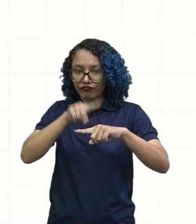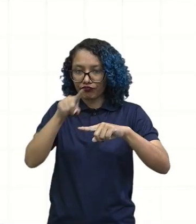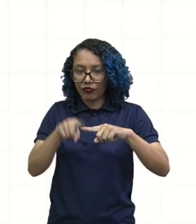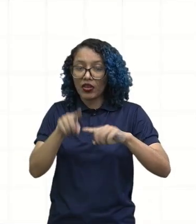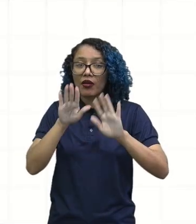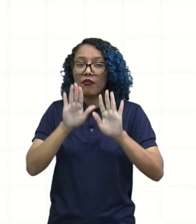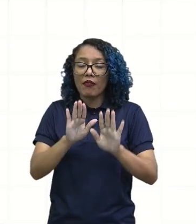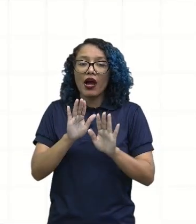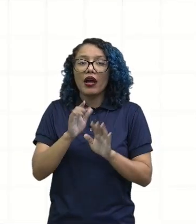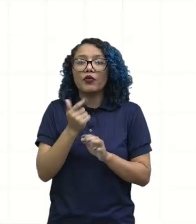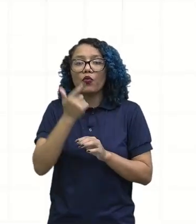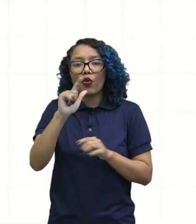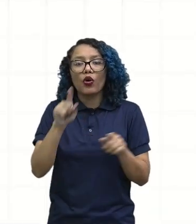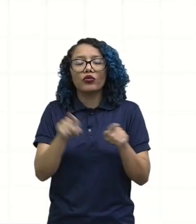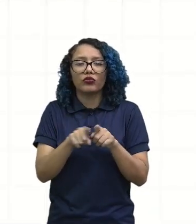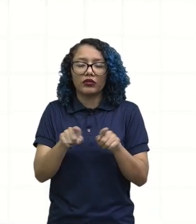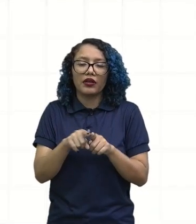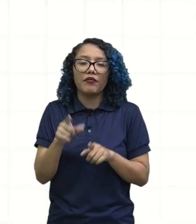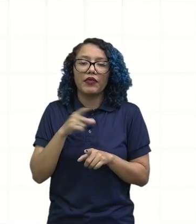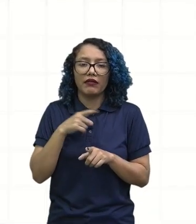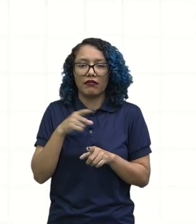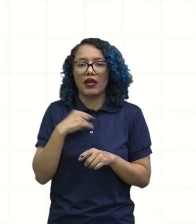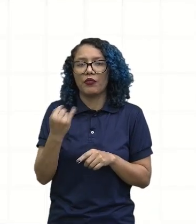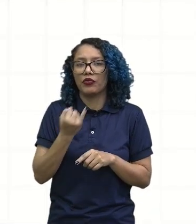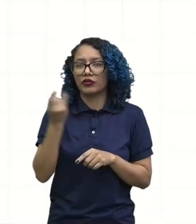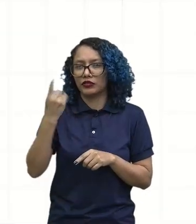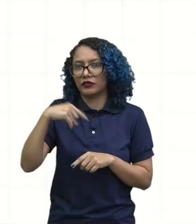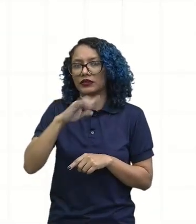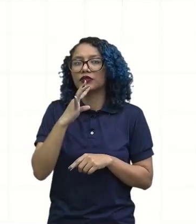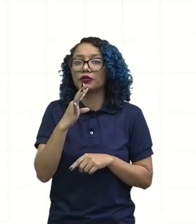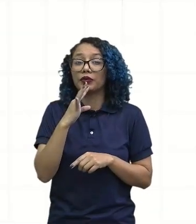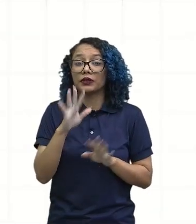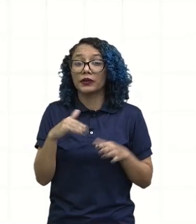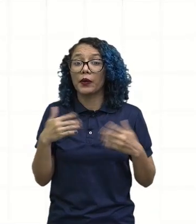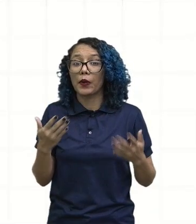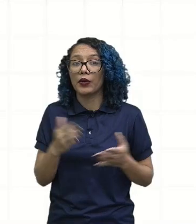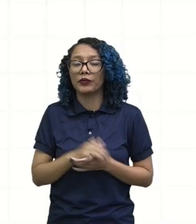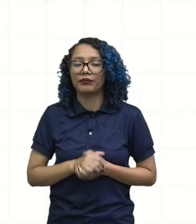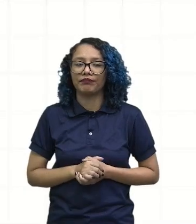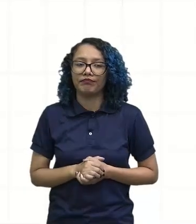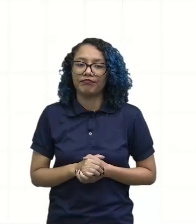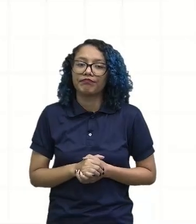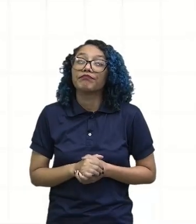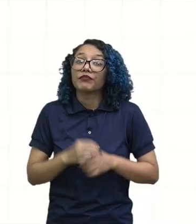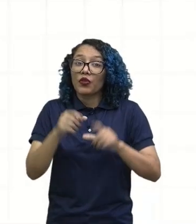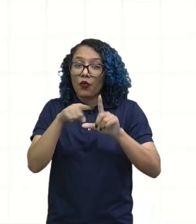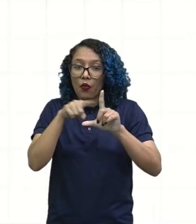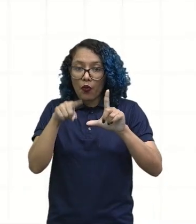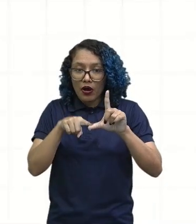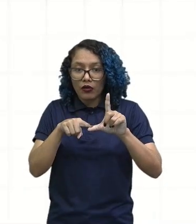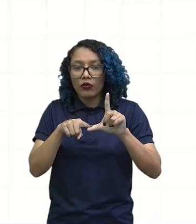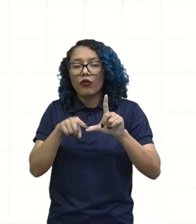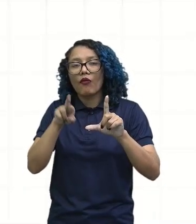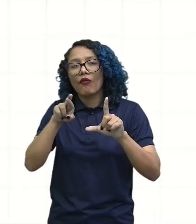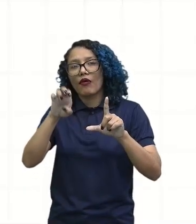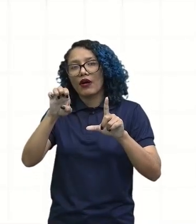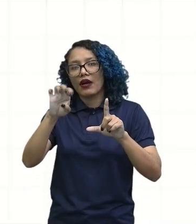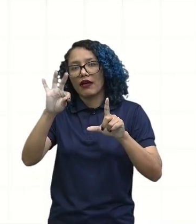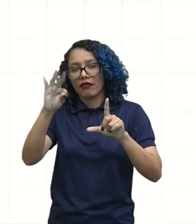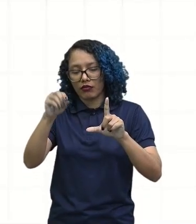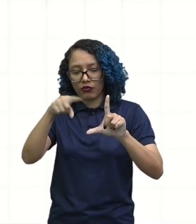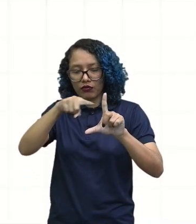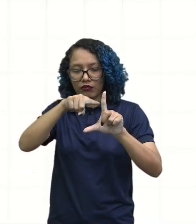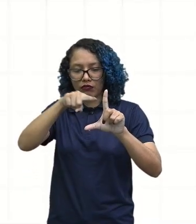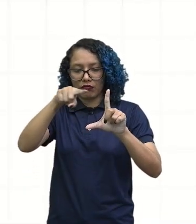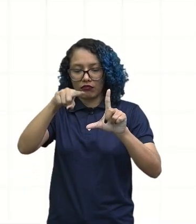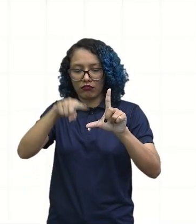outro ângulo que é notável, que também é importante você saber para essa aula. E é o que nós vamos chamar aqui de ângulo reto. O